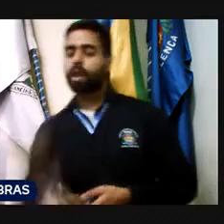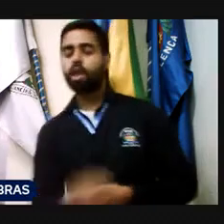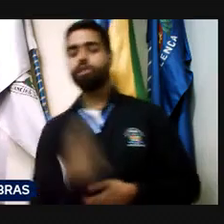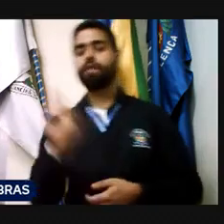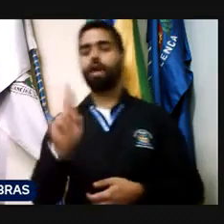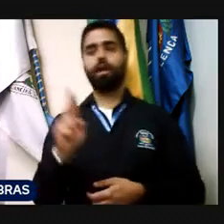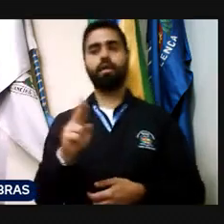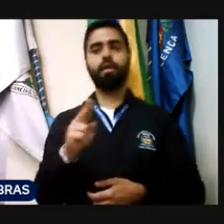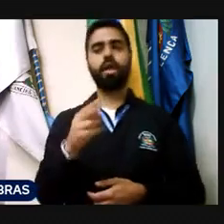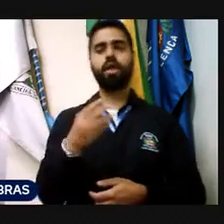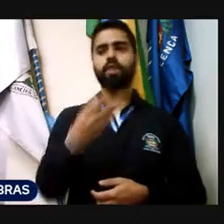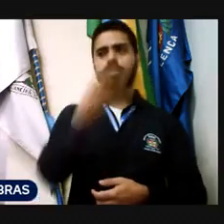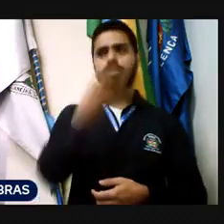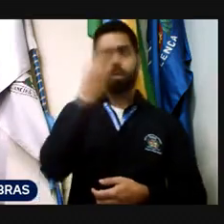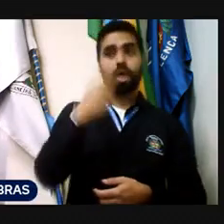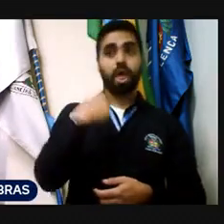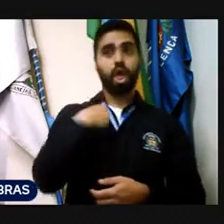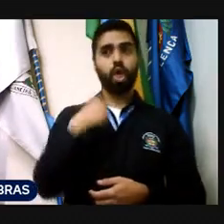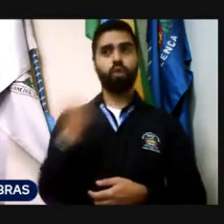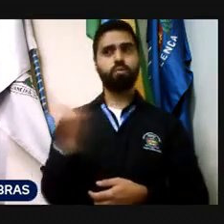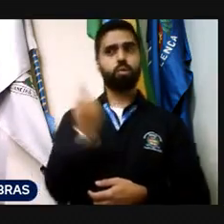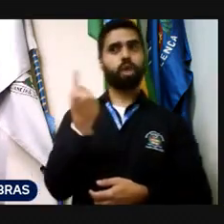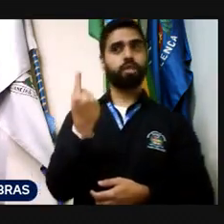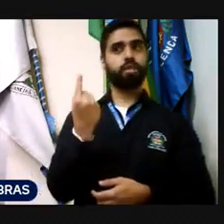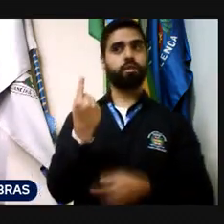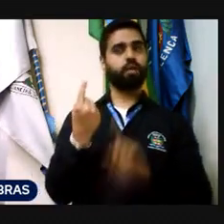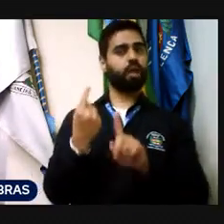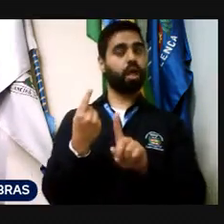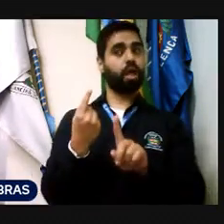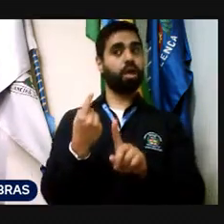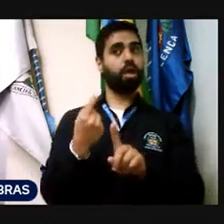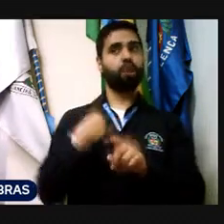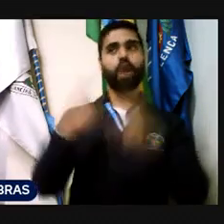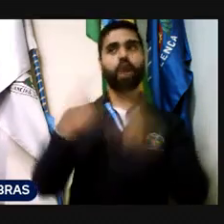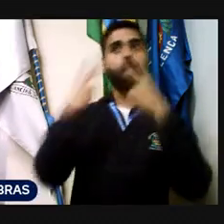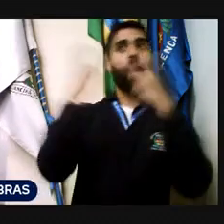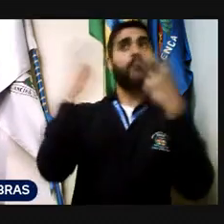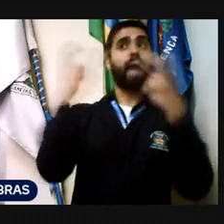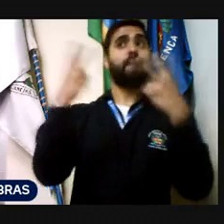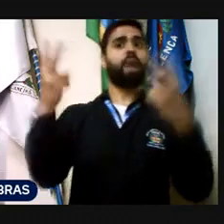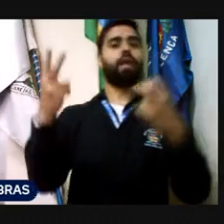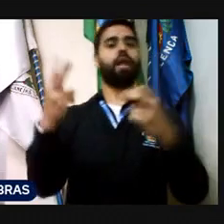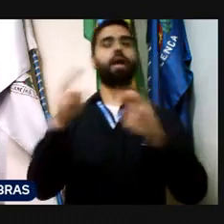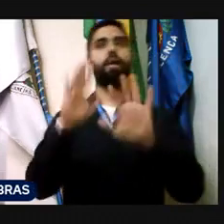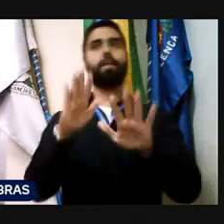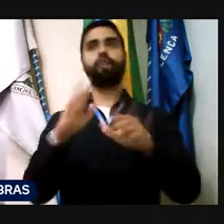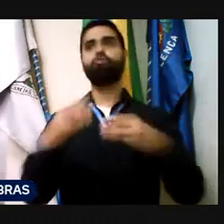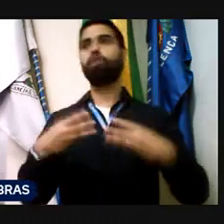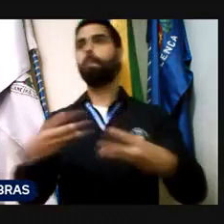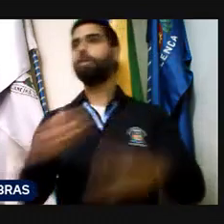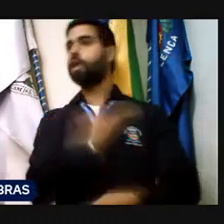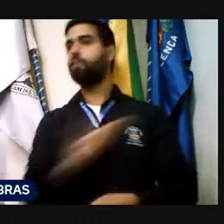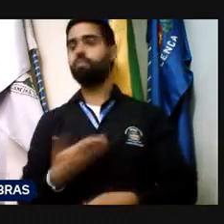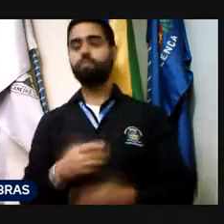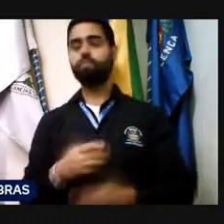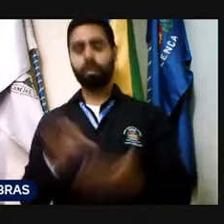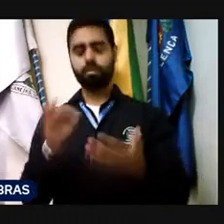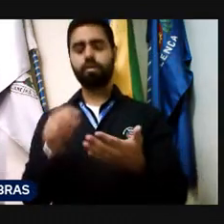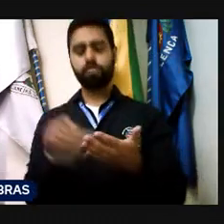não. Eu, sozinho aqui, eu só vou bradar e falar o que eu puder. O Ministério Público já está anotando